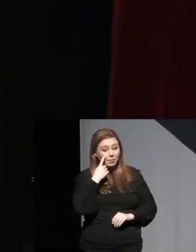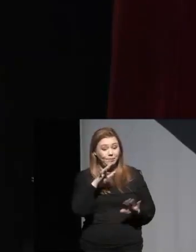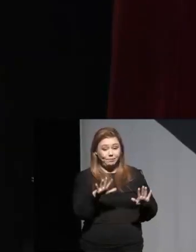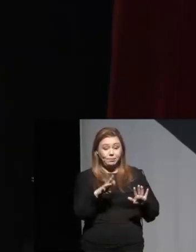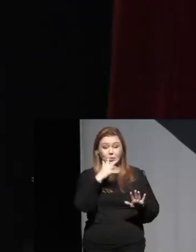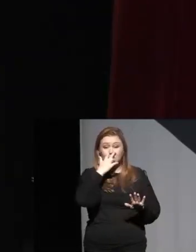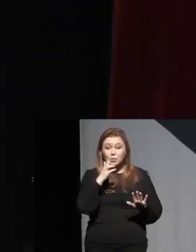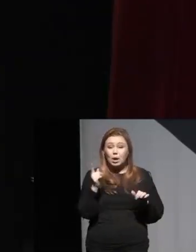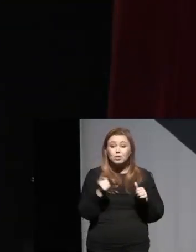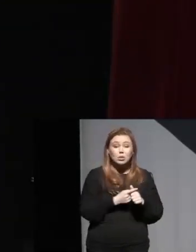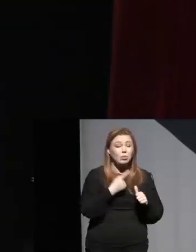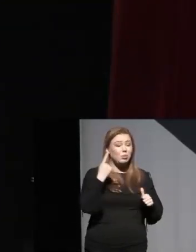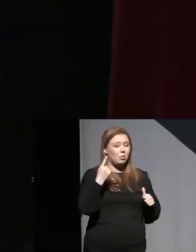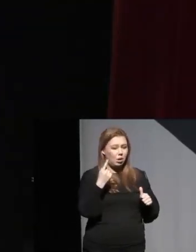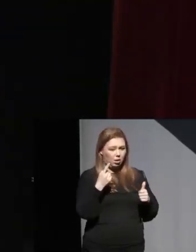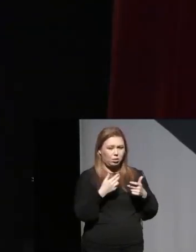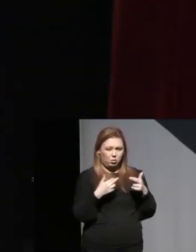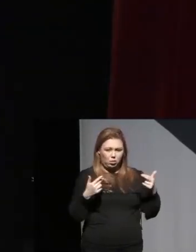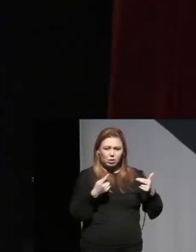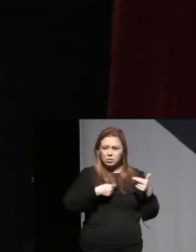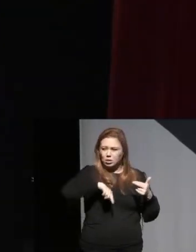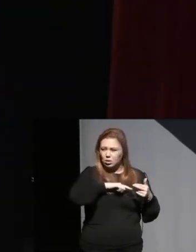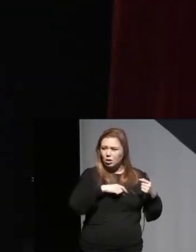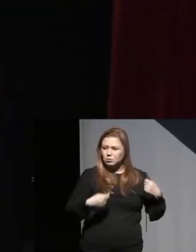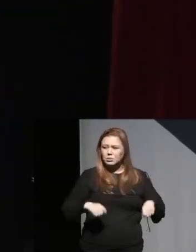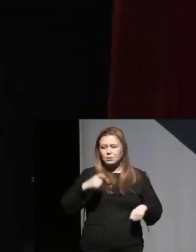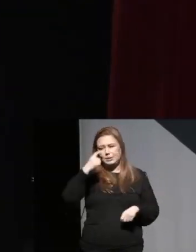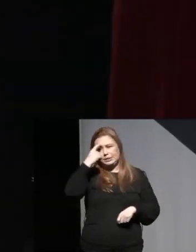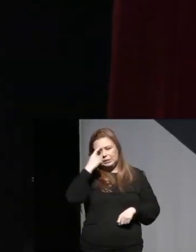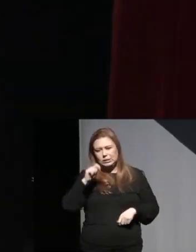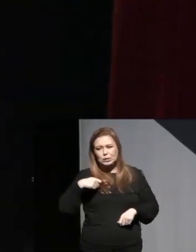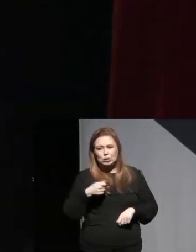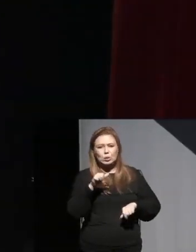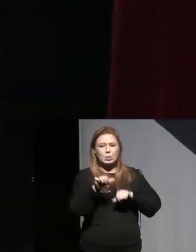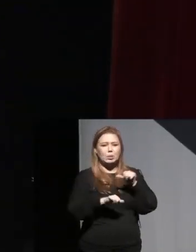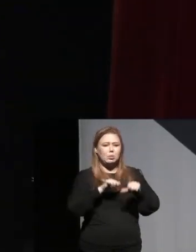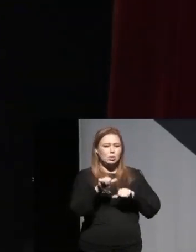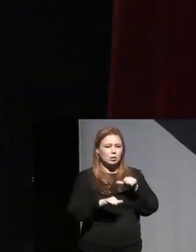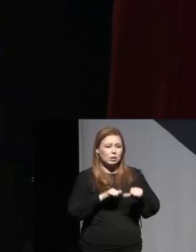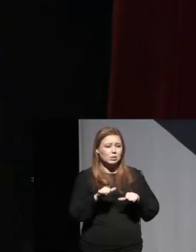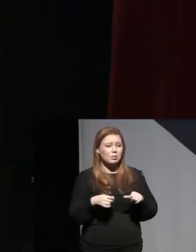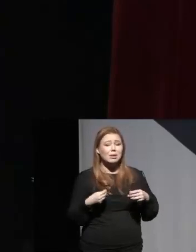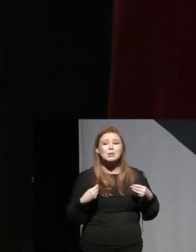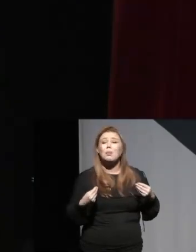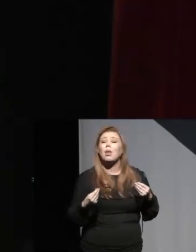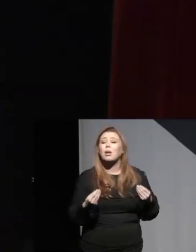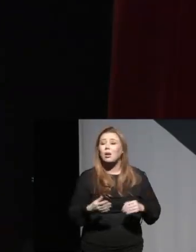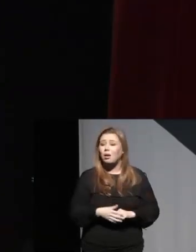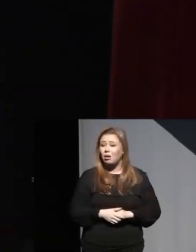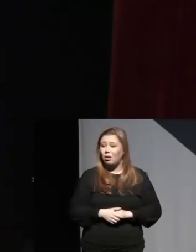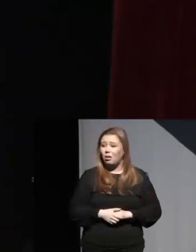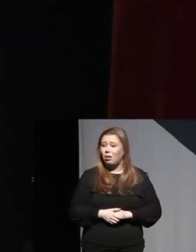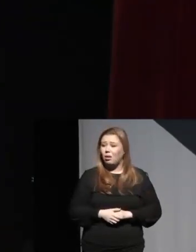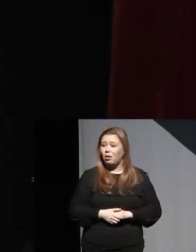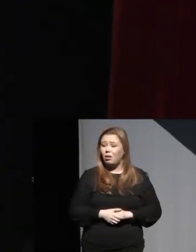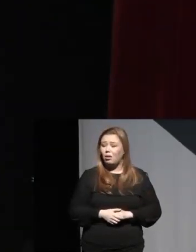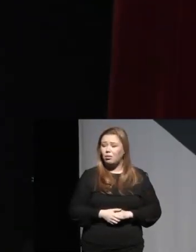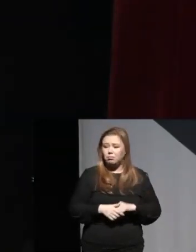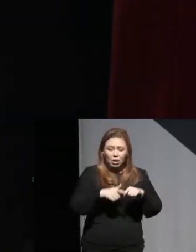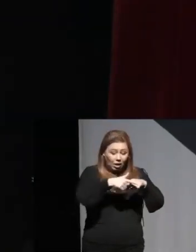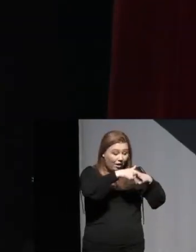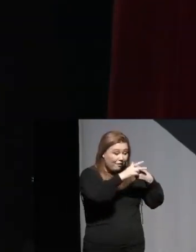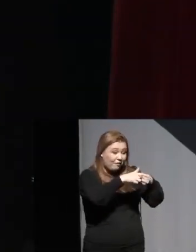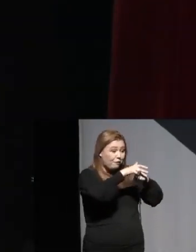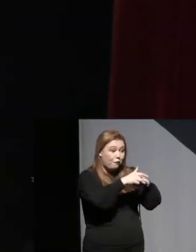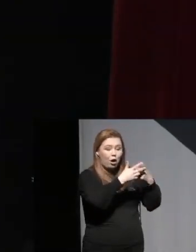coisa que nós temos que pensar a respeito de uma reforma tributária é para que ela serve. Ninguém faz uma reforma, ou